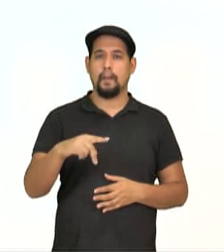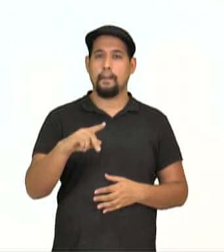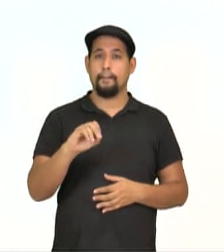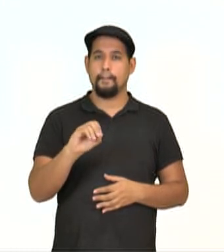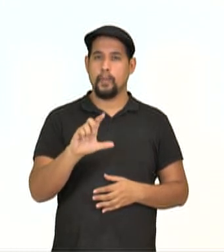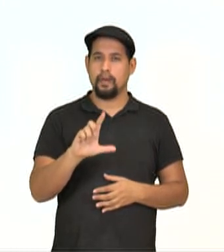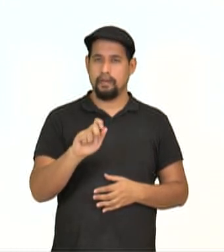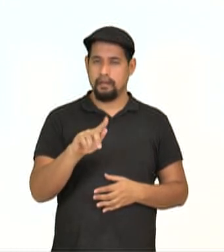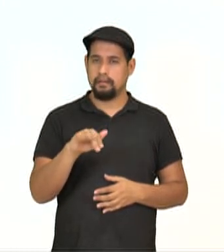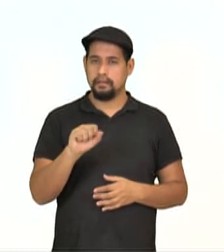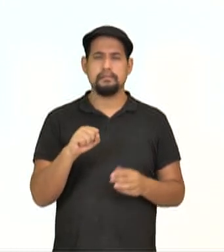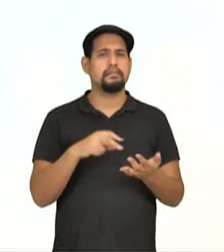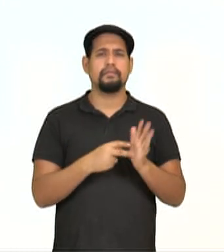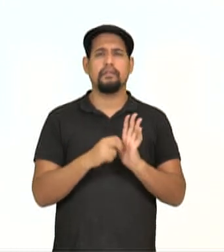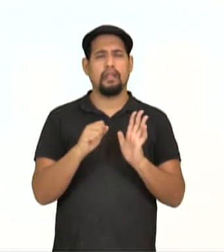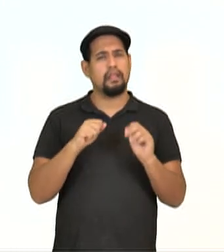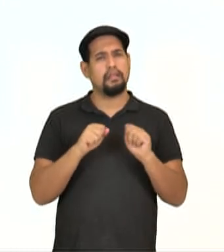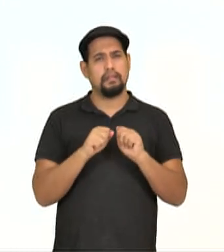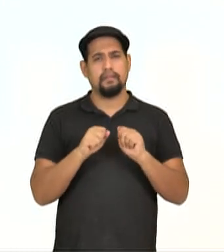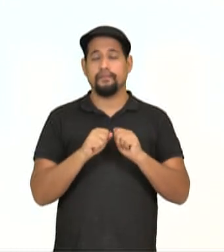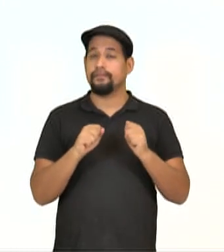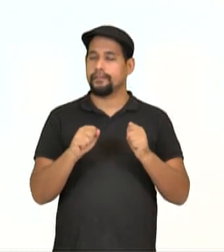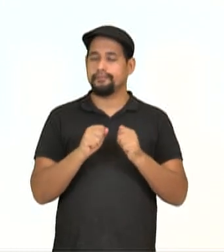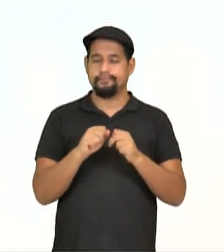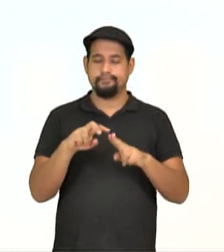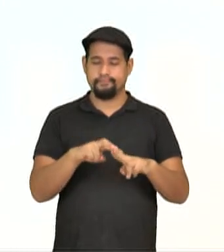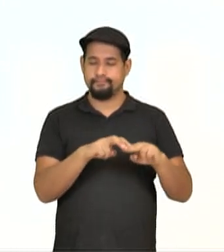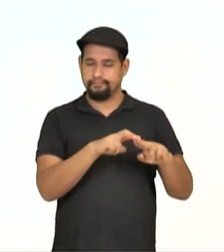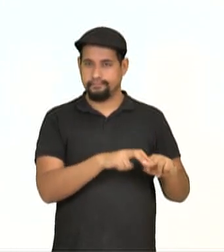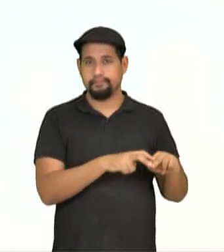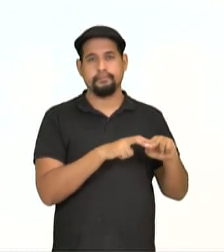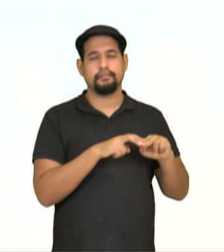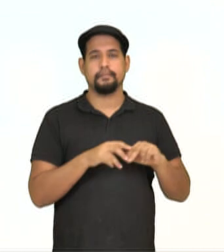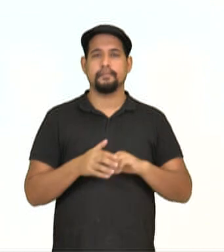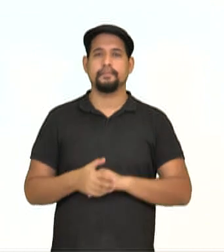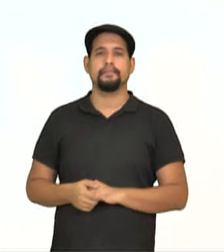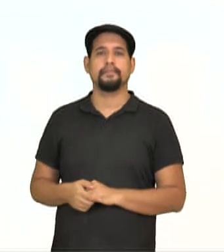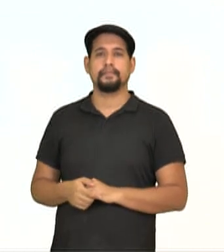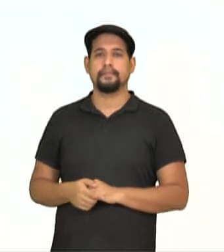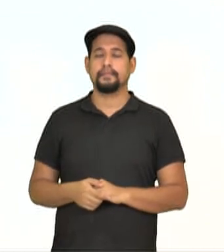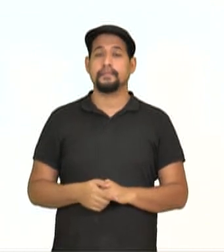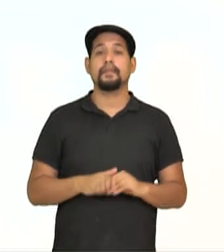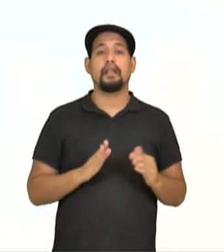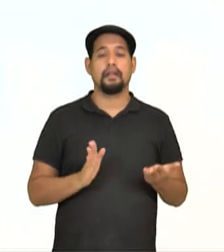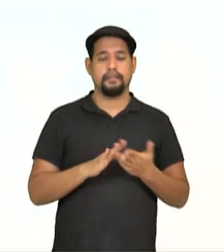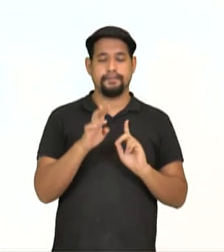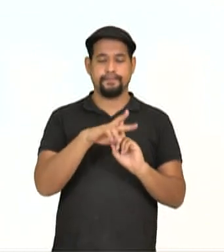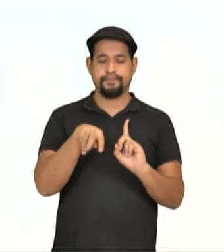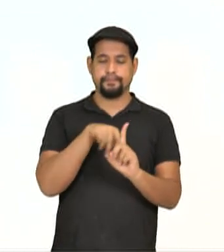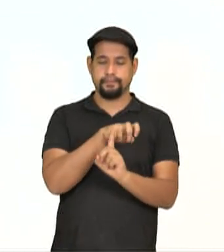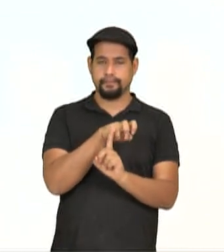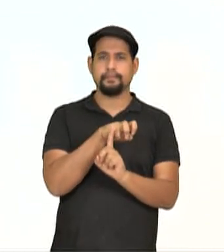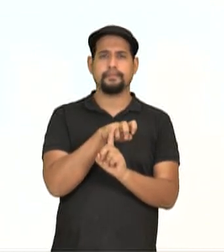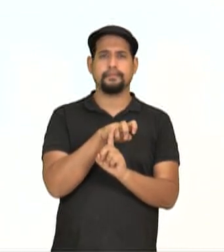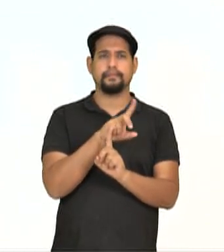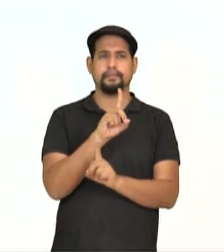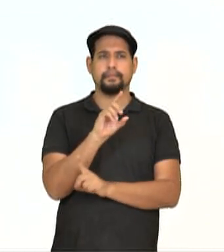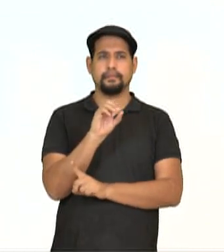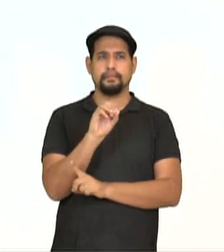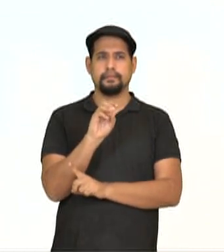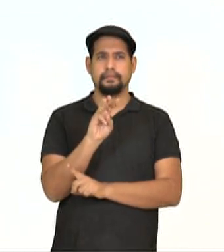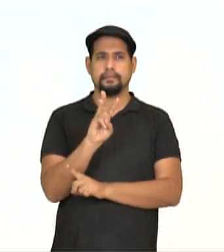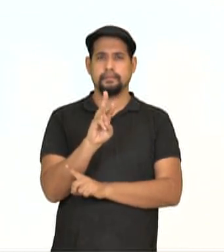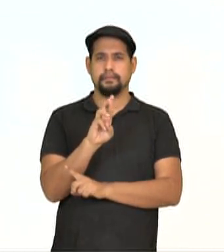praticante realiza as manobras de slide, tá bom? Essa modalidade do downhill,